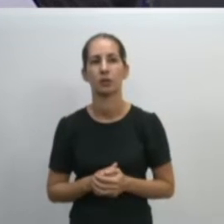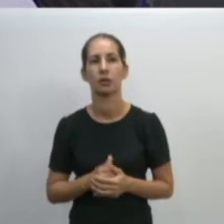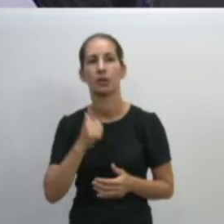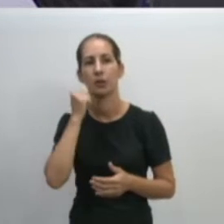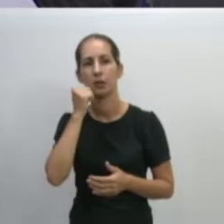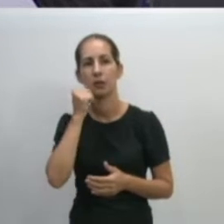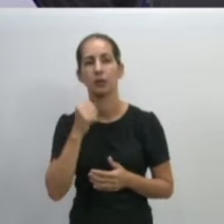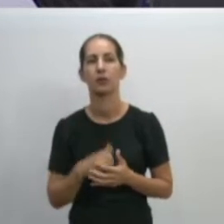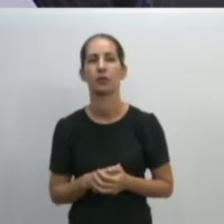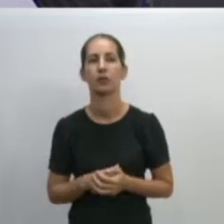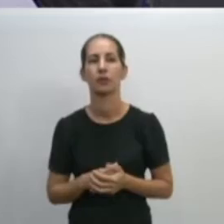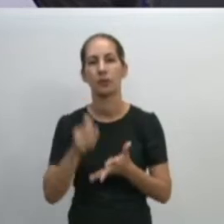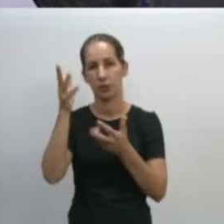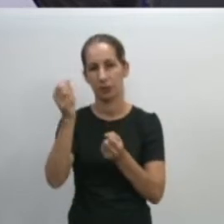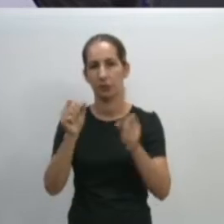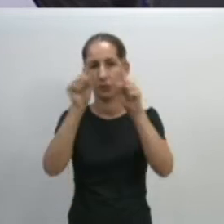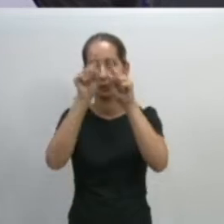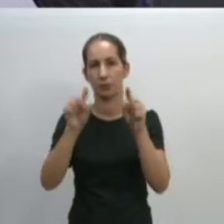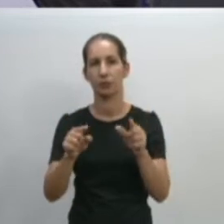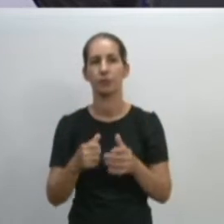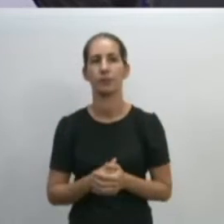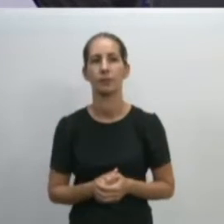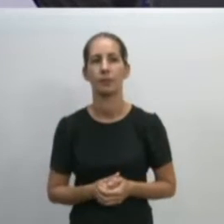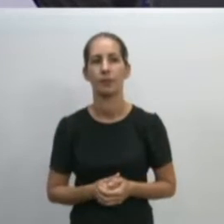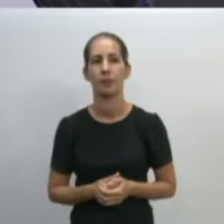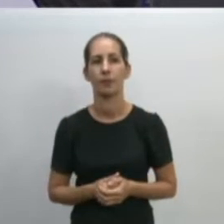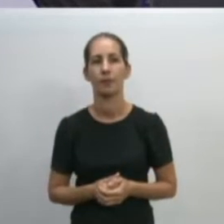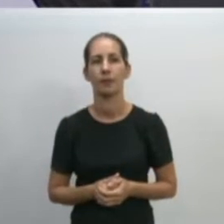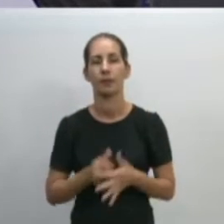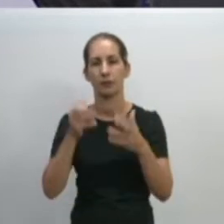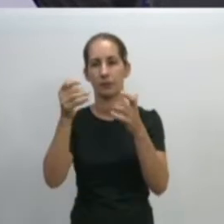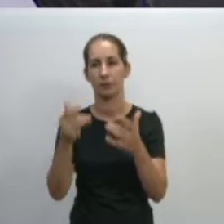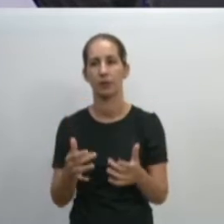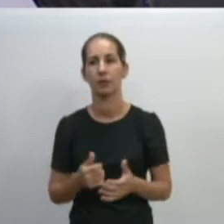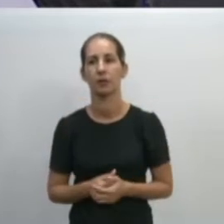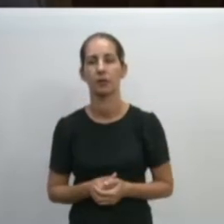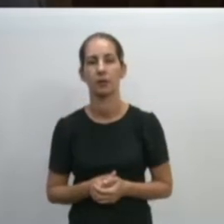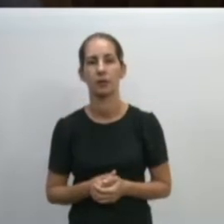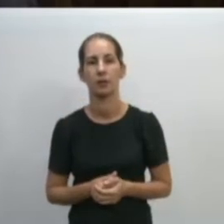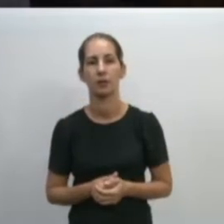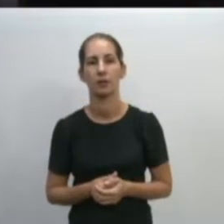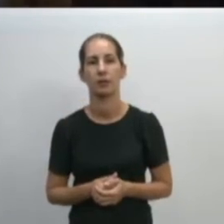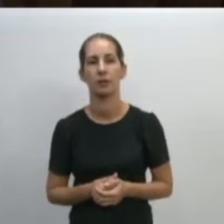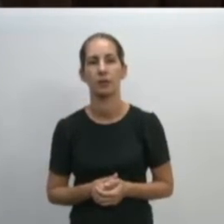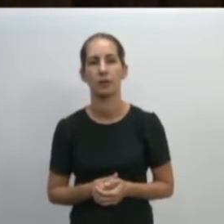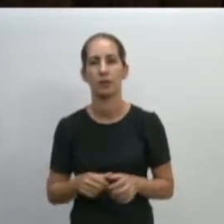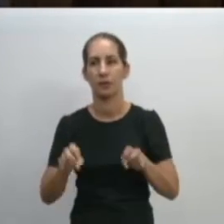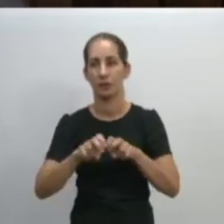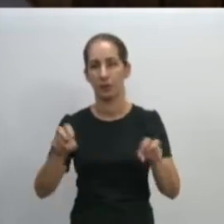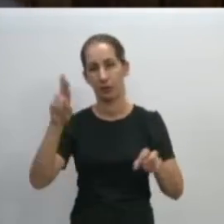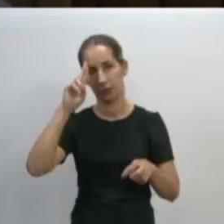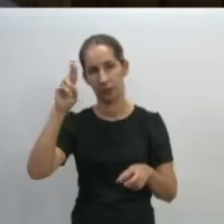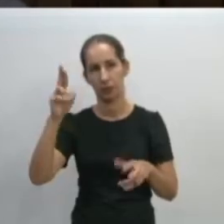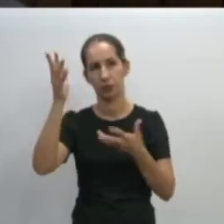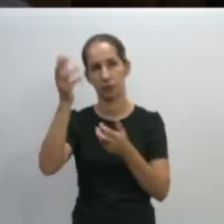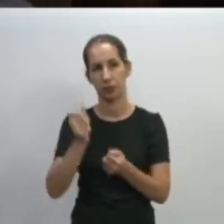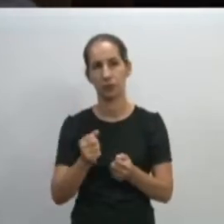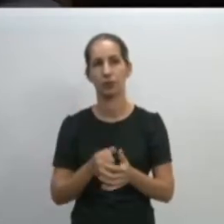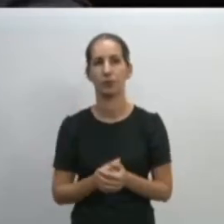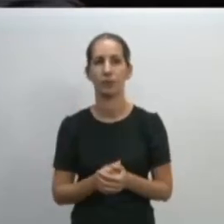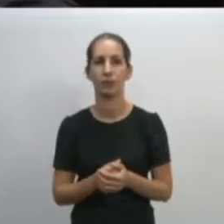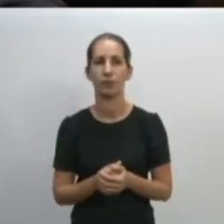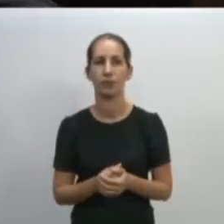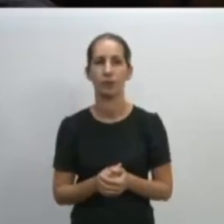Natal, e ele receber esse título de cidadão. Justificativa... Desta forma mesmo, está bem que chegou para a gente, por isso que a